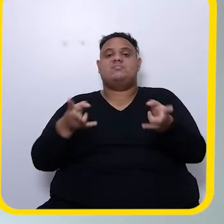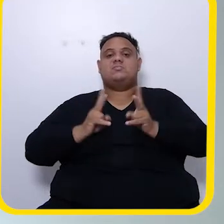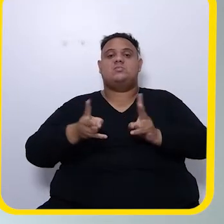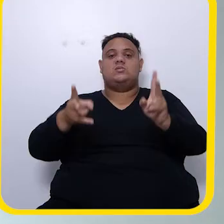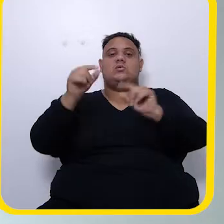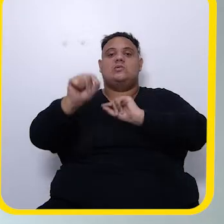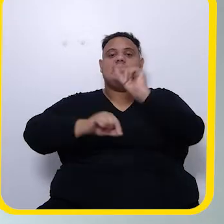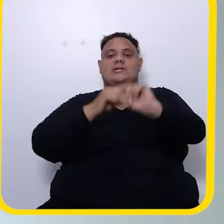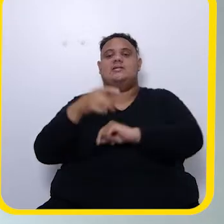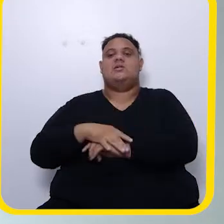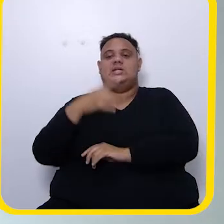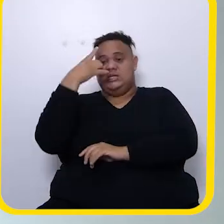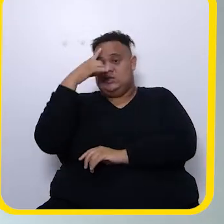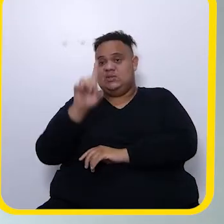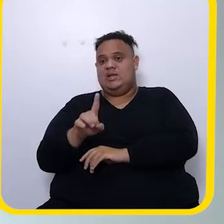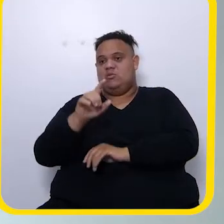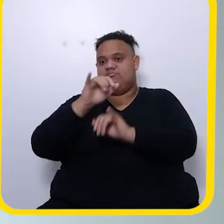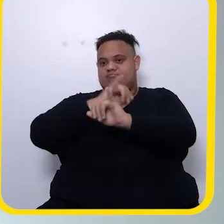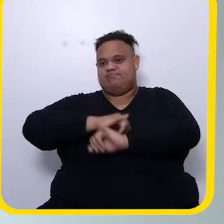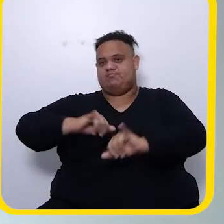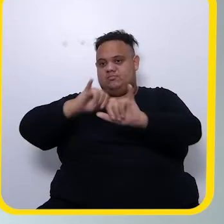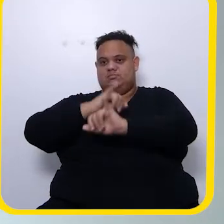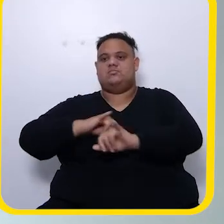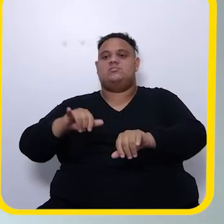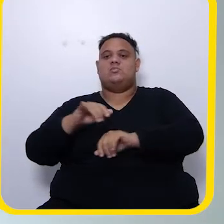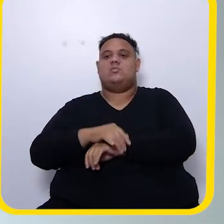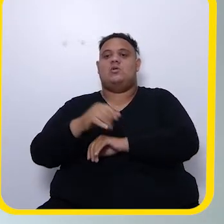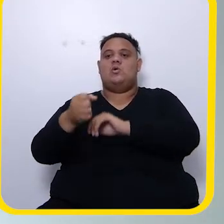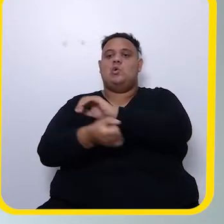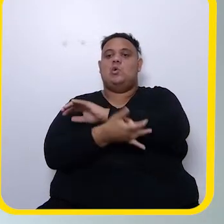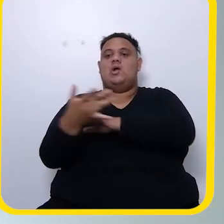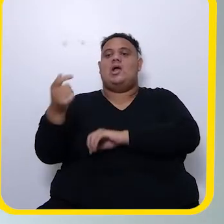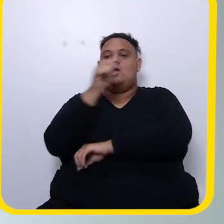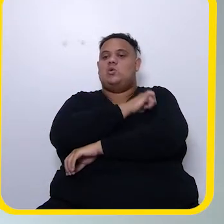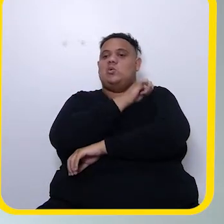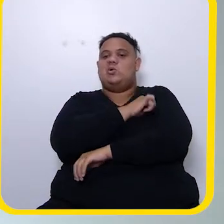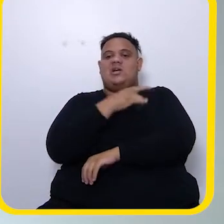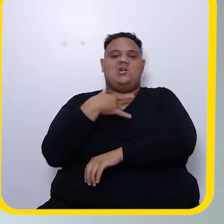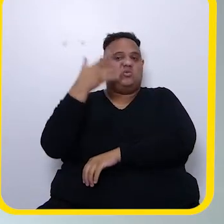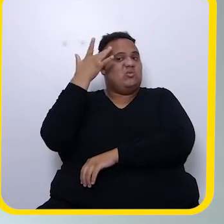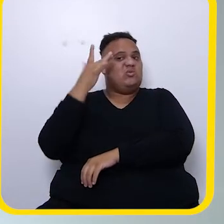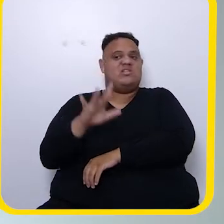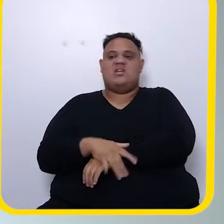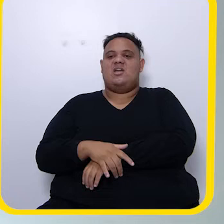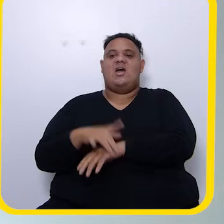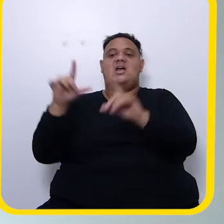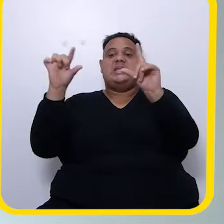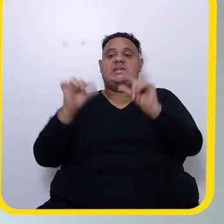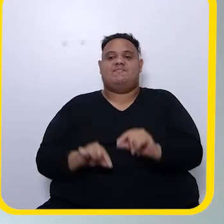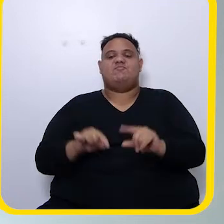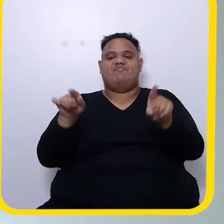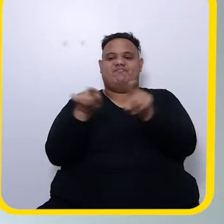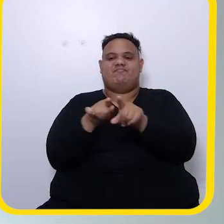no dia dessa distribuição, a quantidade de alunos que eu não sei qual é ainda diminuiu. Então, ó,